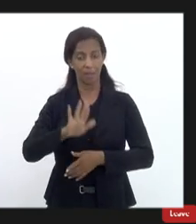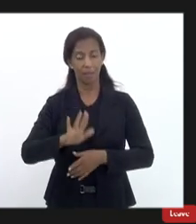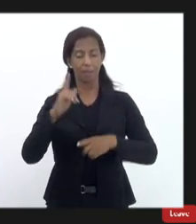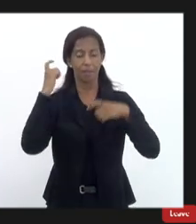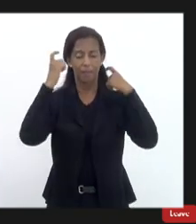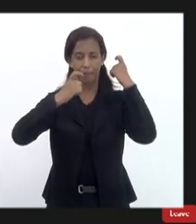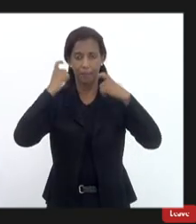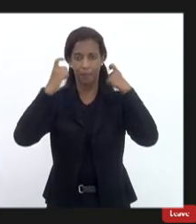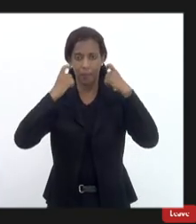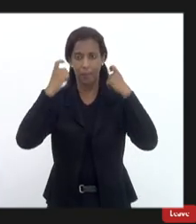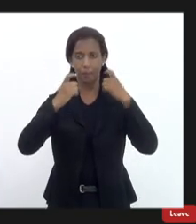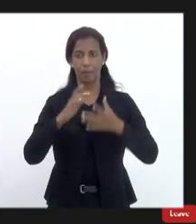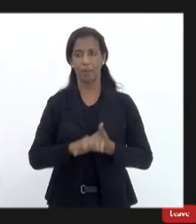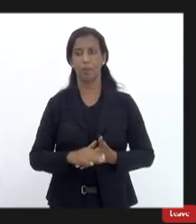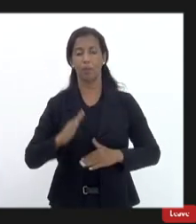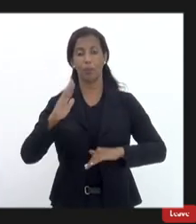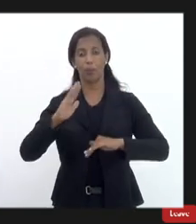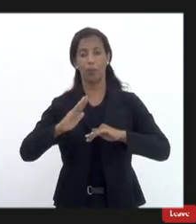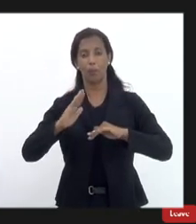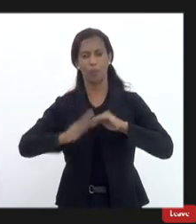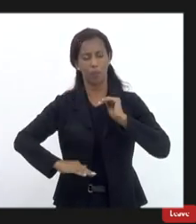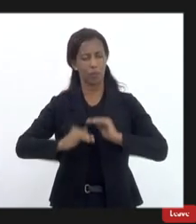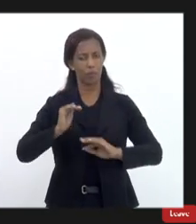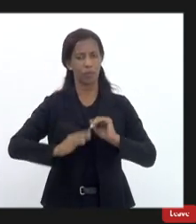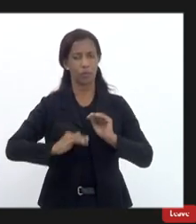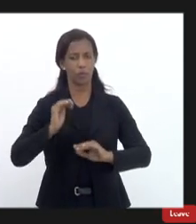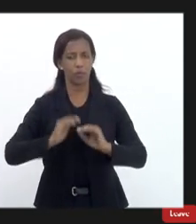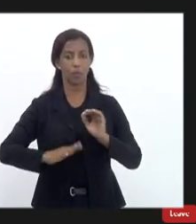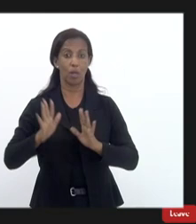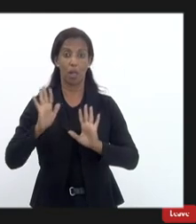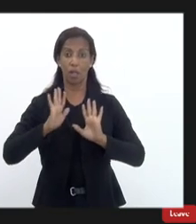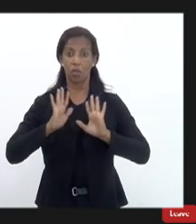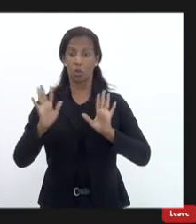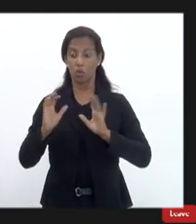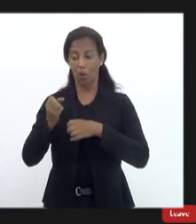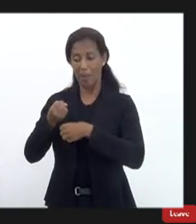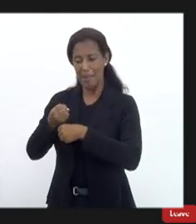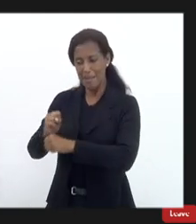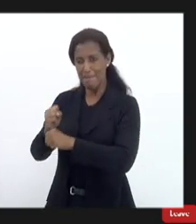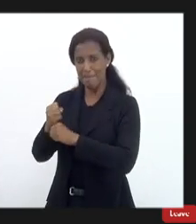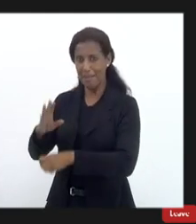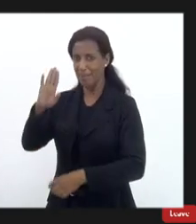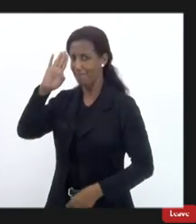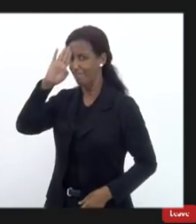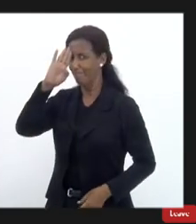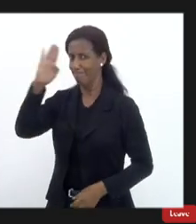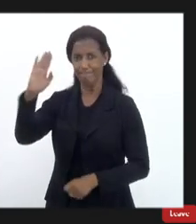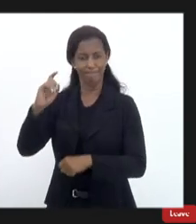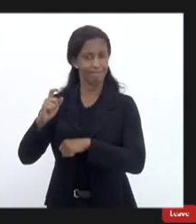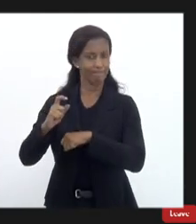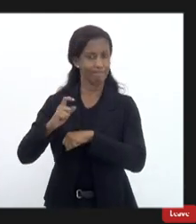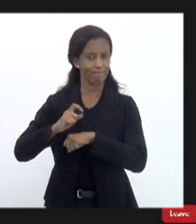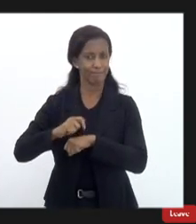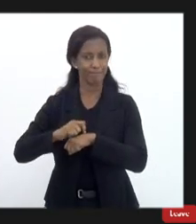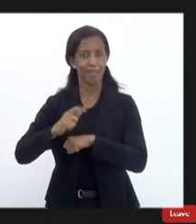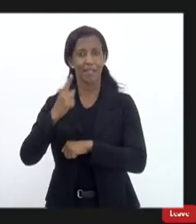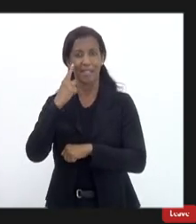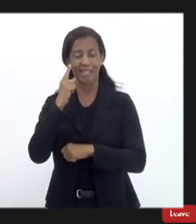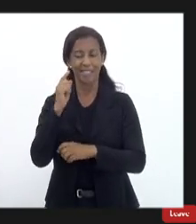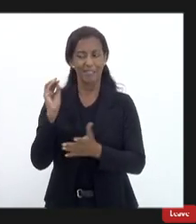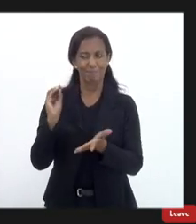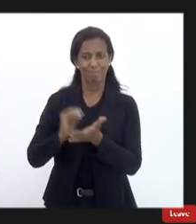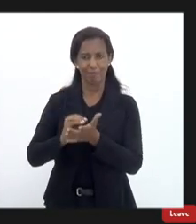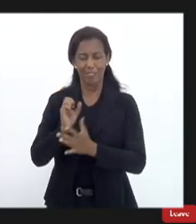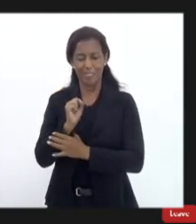também quanto a essa questão dos profissionais, né? Então, os profissionais de limpeza, que são essenciais nesse momento que a gente passa por uma